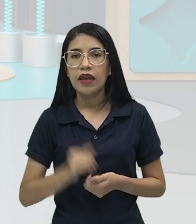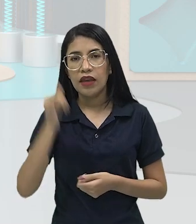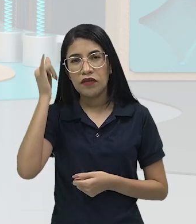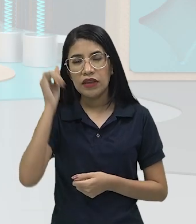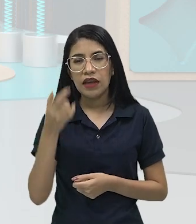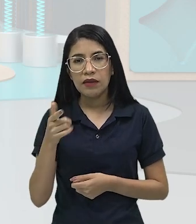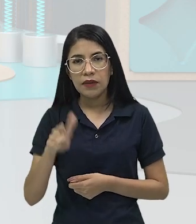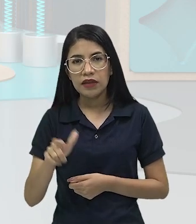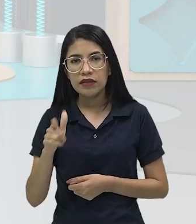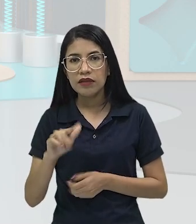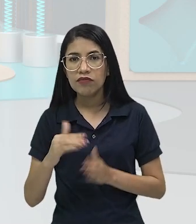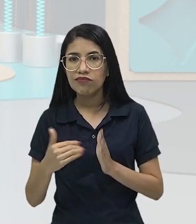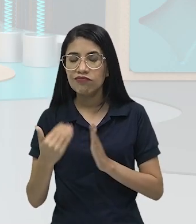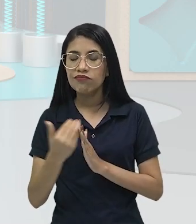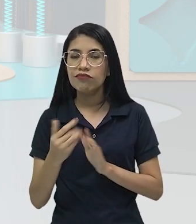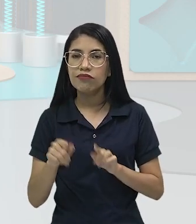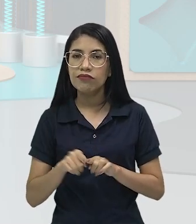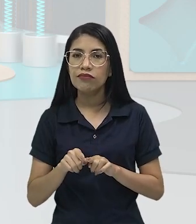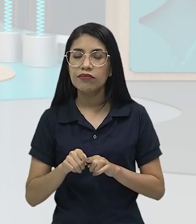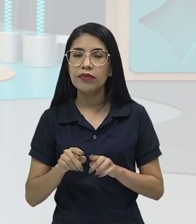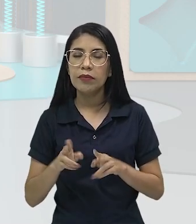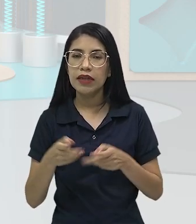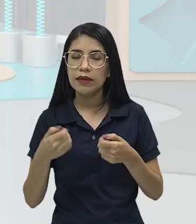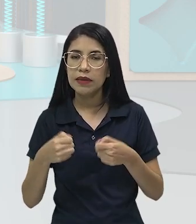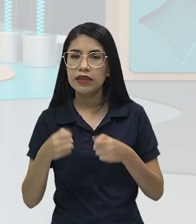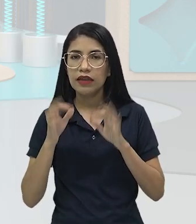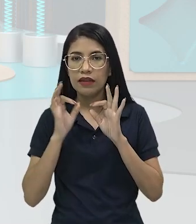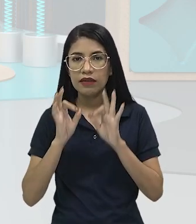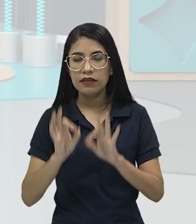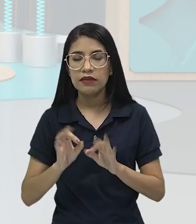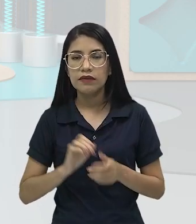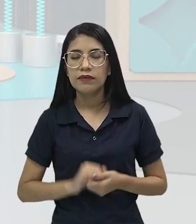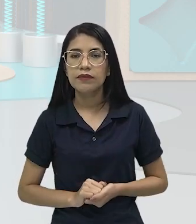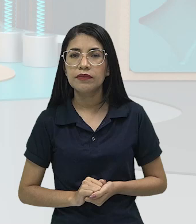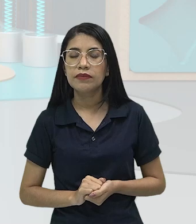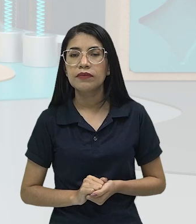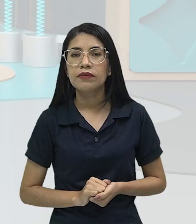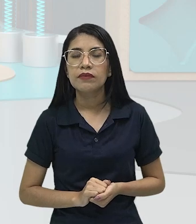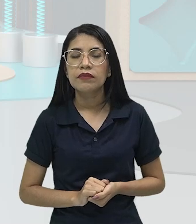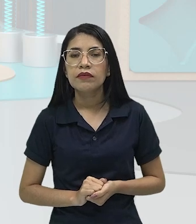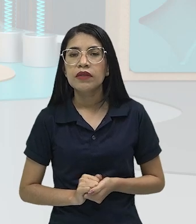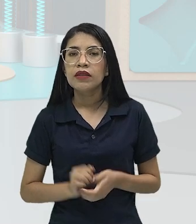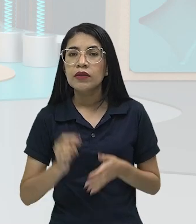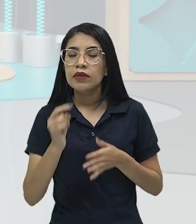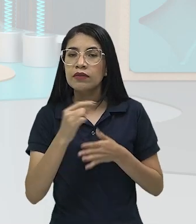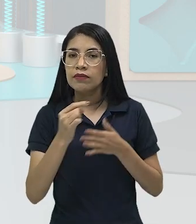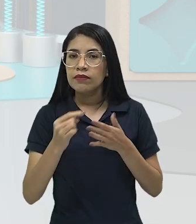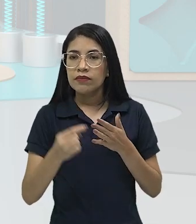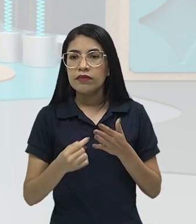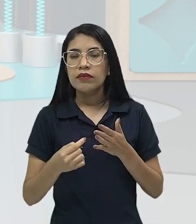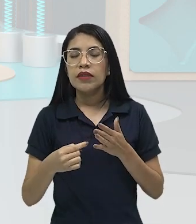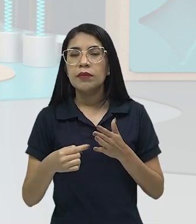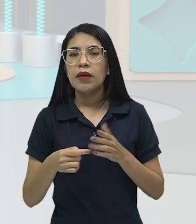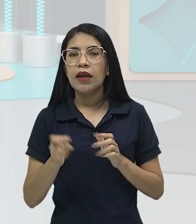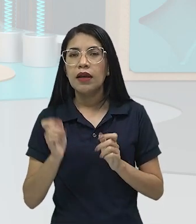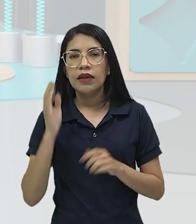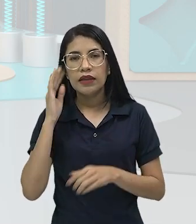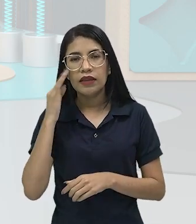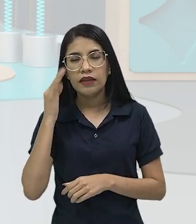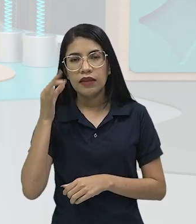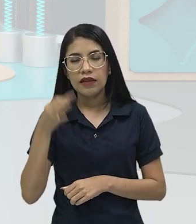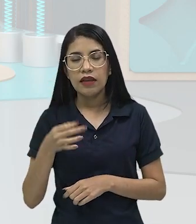muito excessiva, tá? É muito importante então a gente observar isso. Todos esses elementos, essa compreensão,